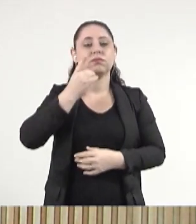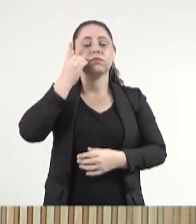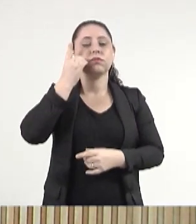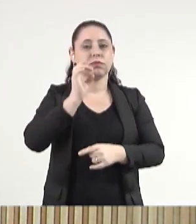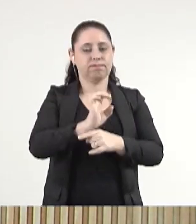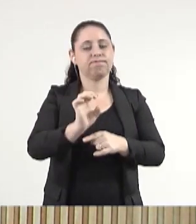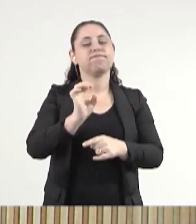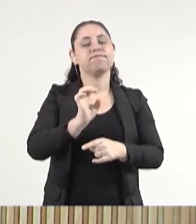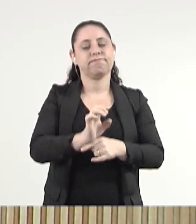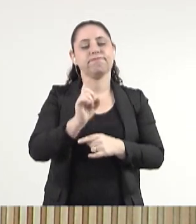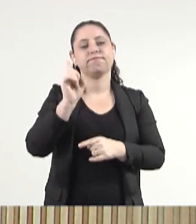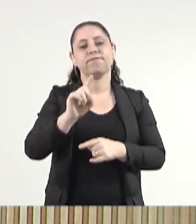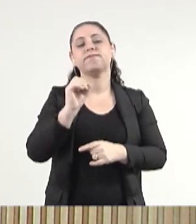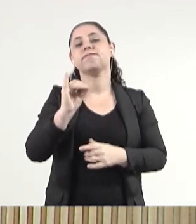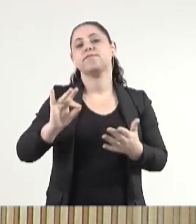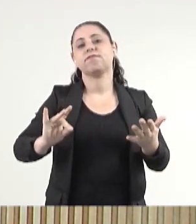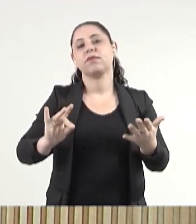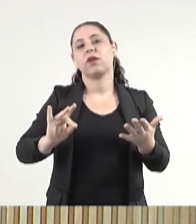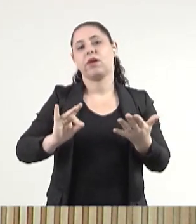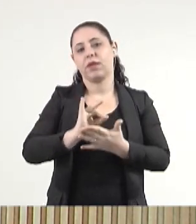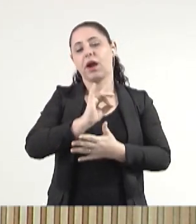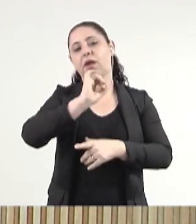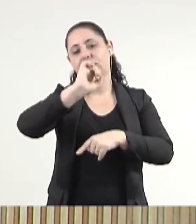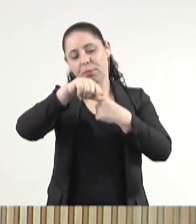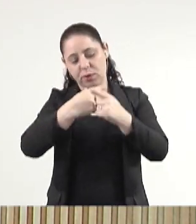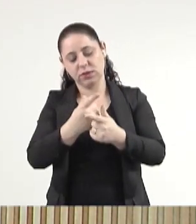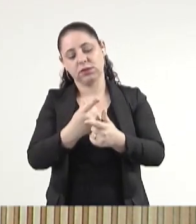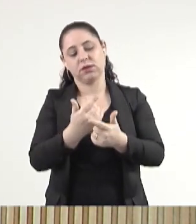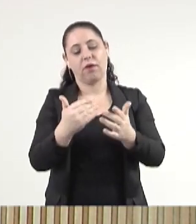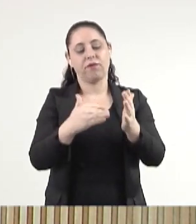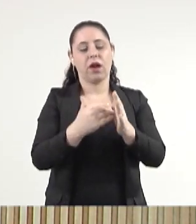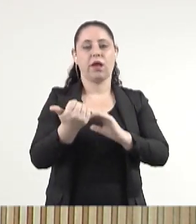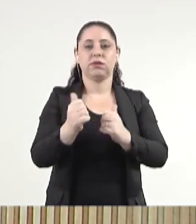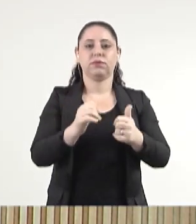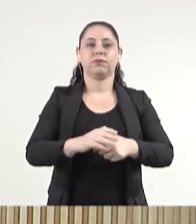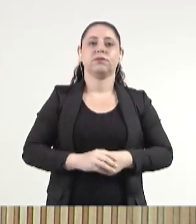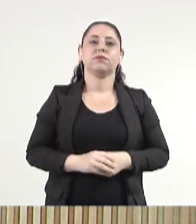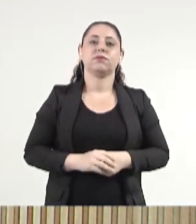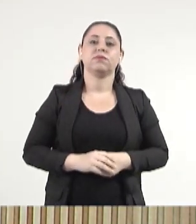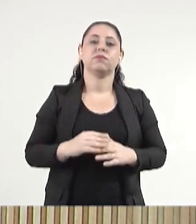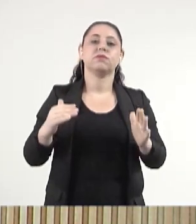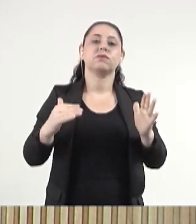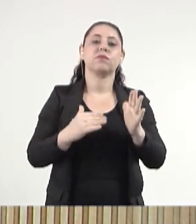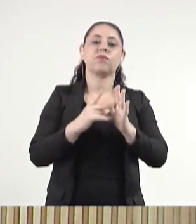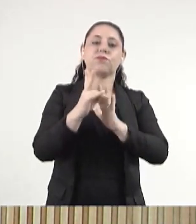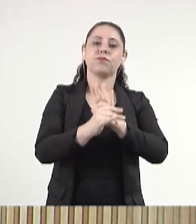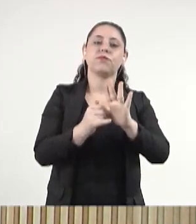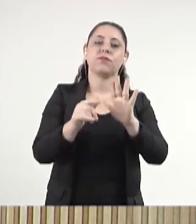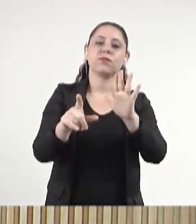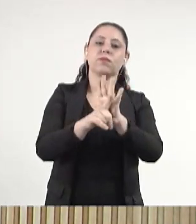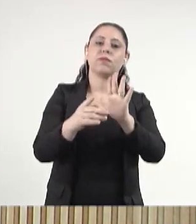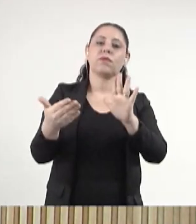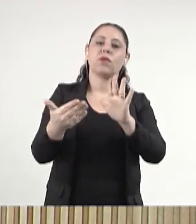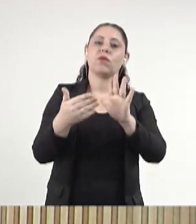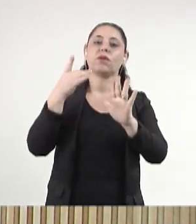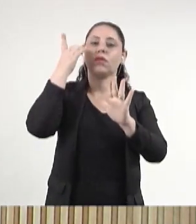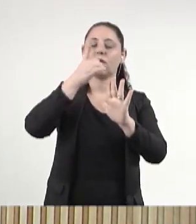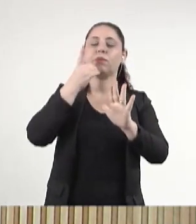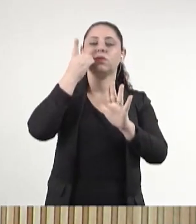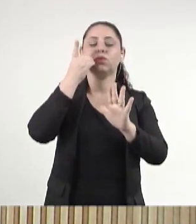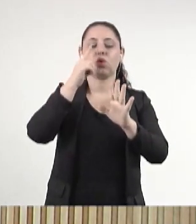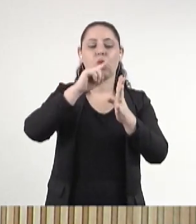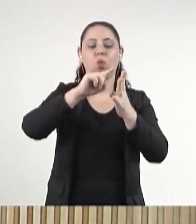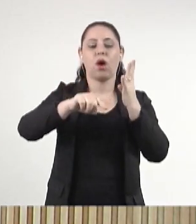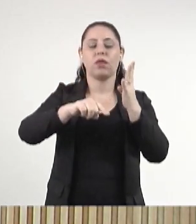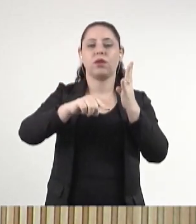deputados estaduais e segue ainda para uma última análise em redação final. Vamos para o último projeto analisado hoje pelos deputados.